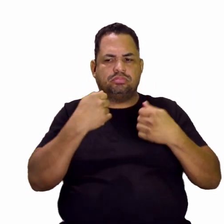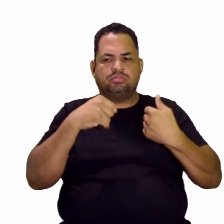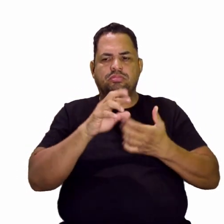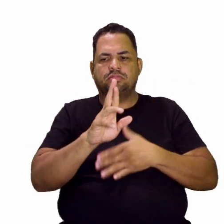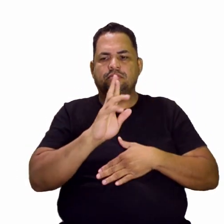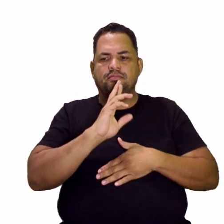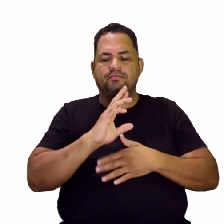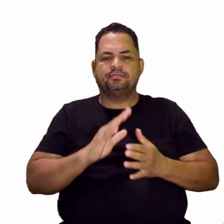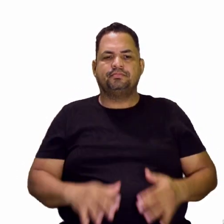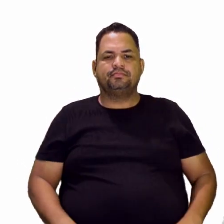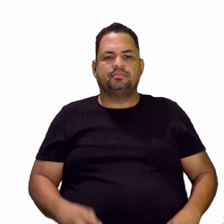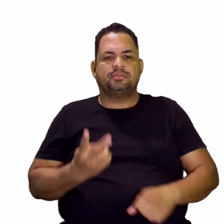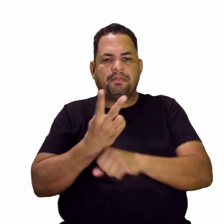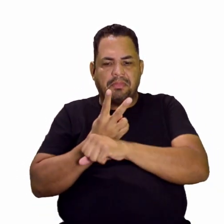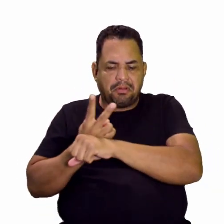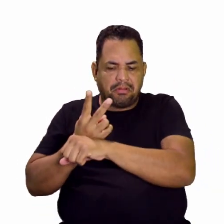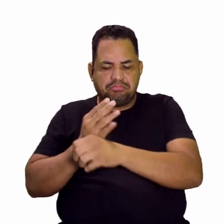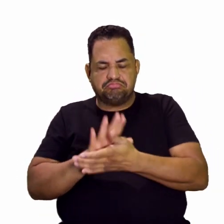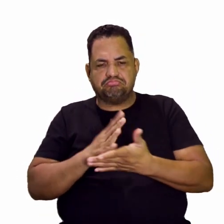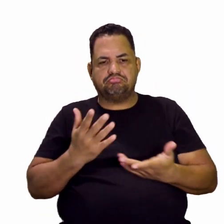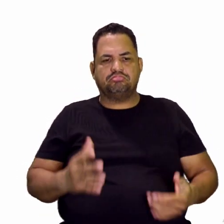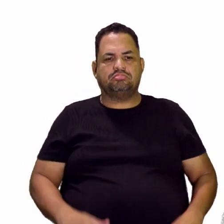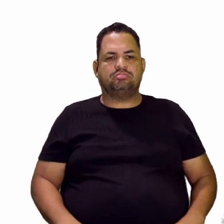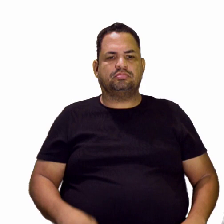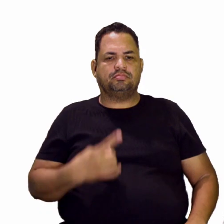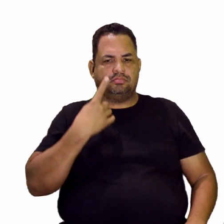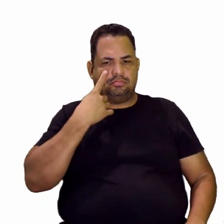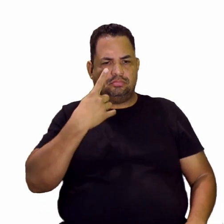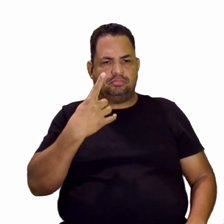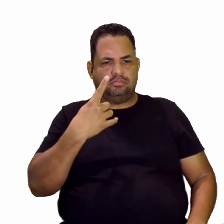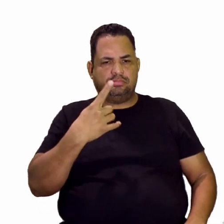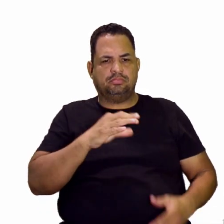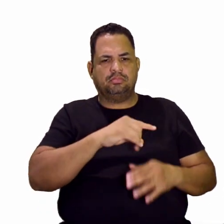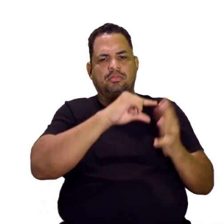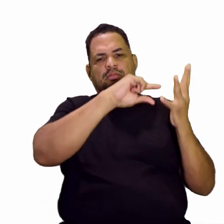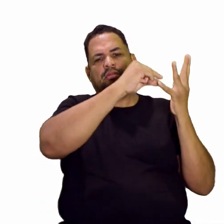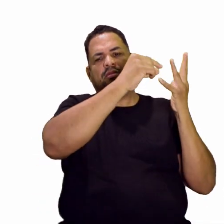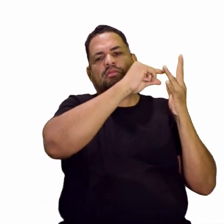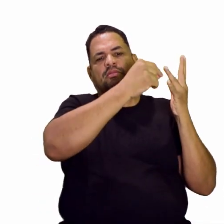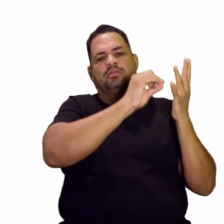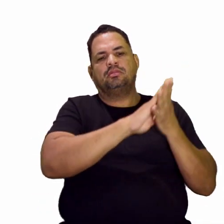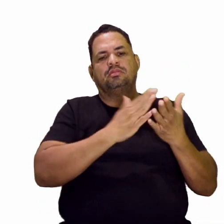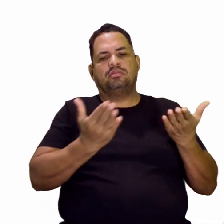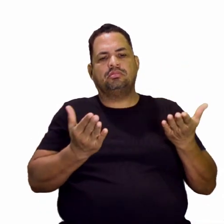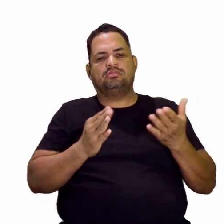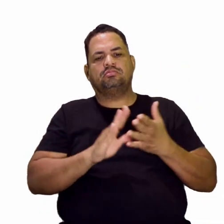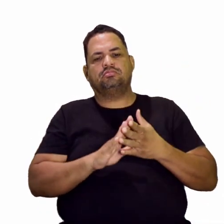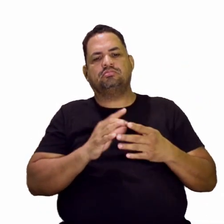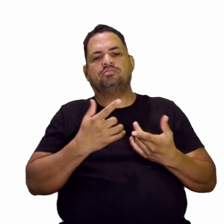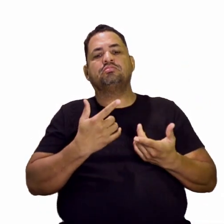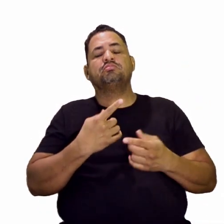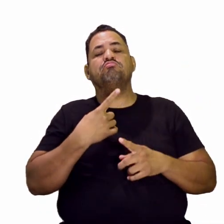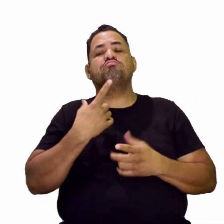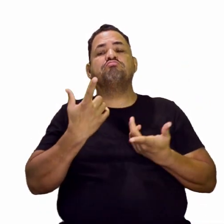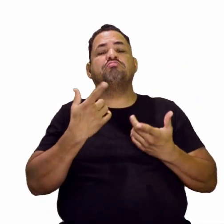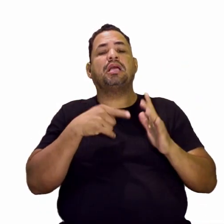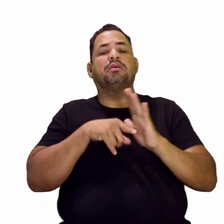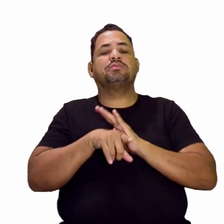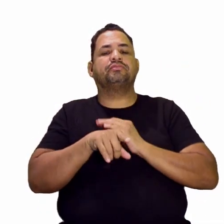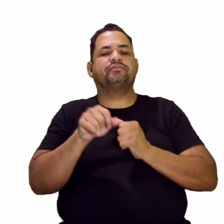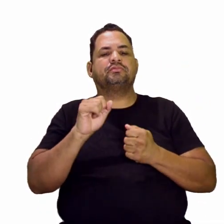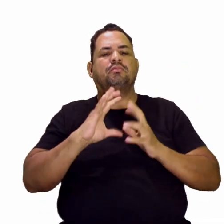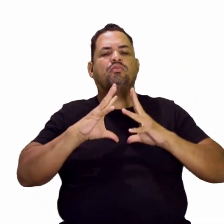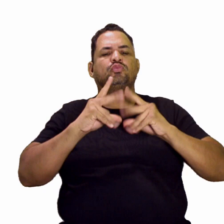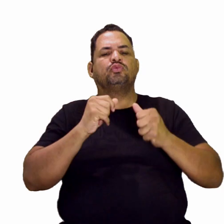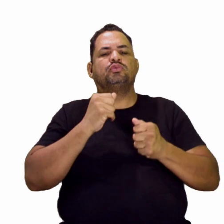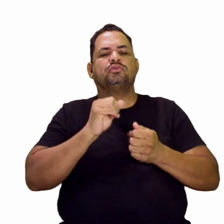para aquilo que ele quer saber. Por exemplo, observa-se que a maioria das folhas são verdes. Então, a seguinte pergunta é realizada.